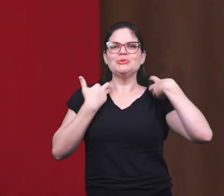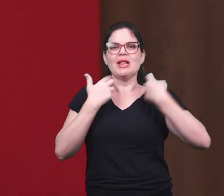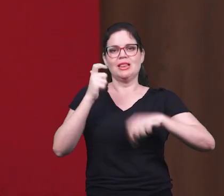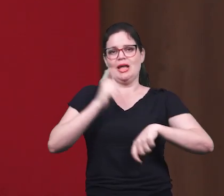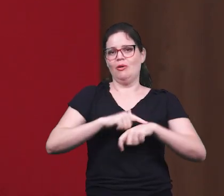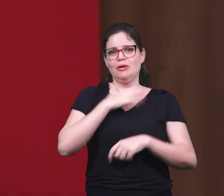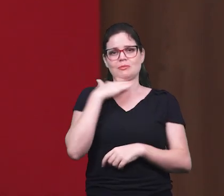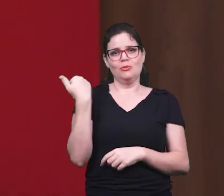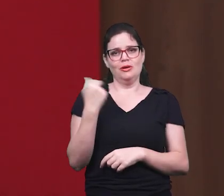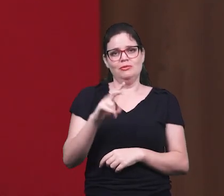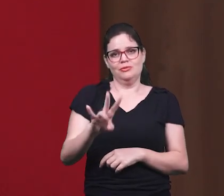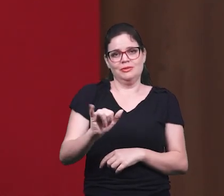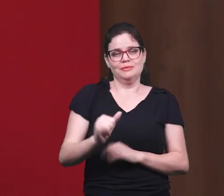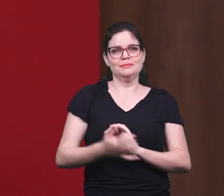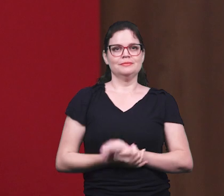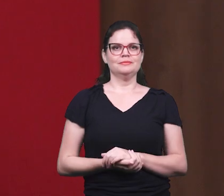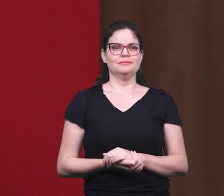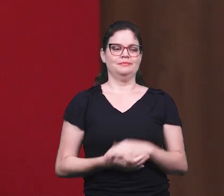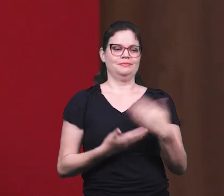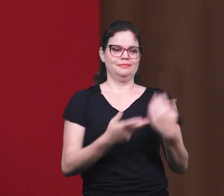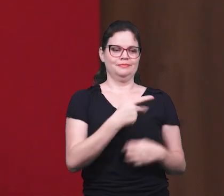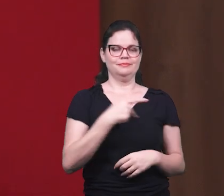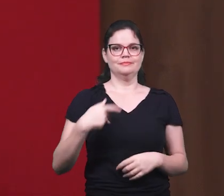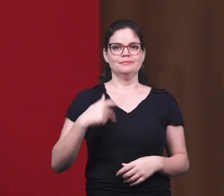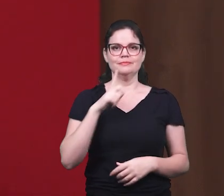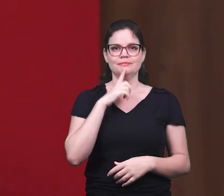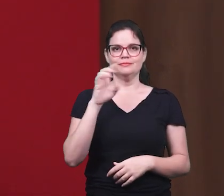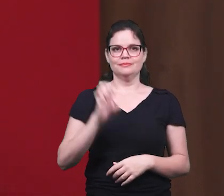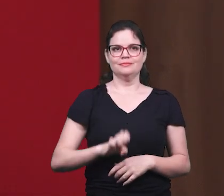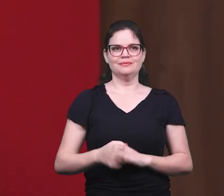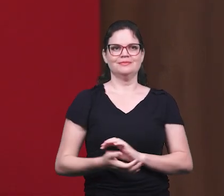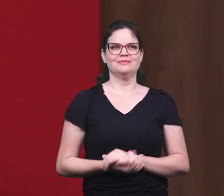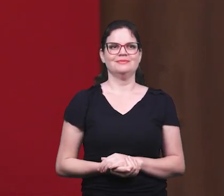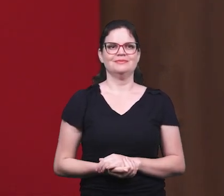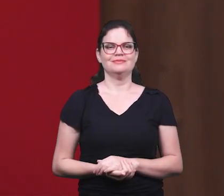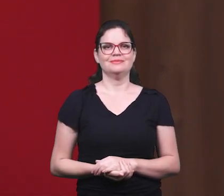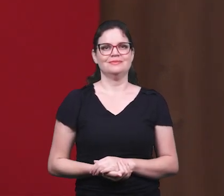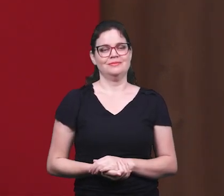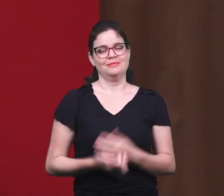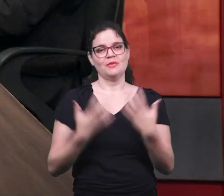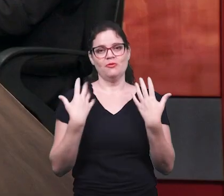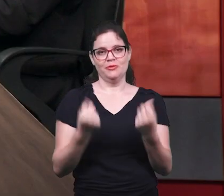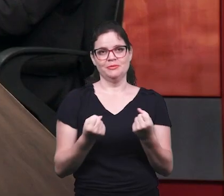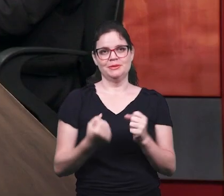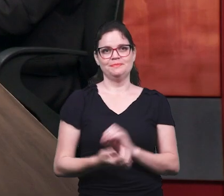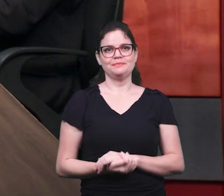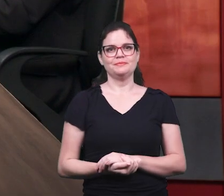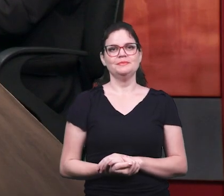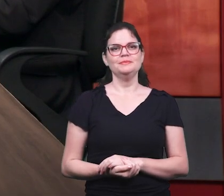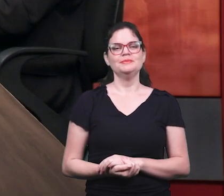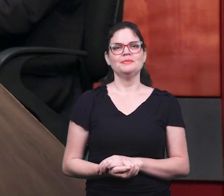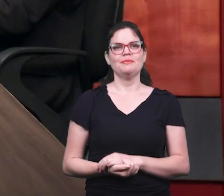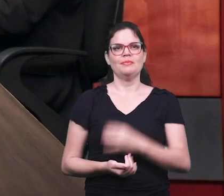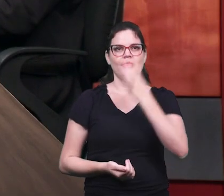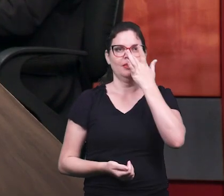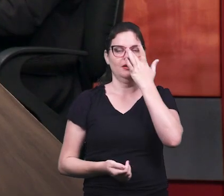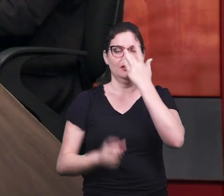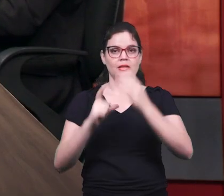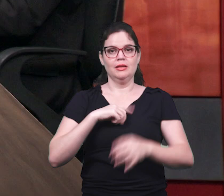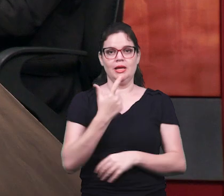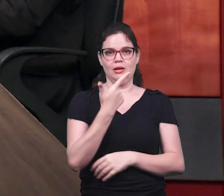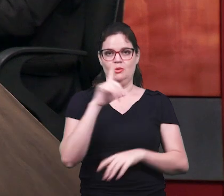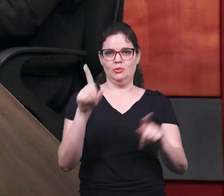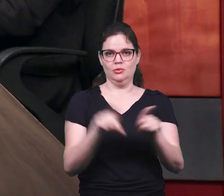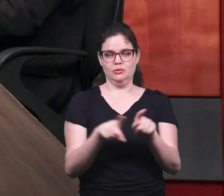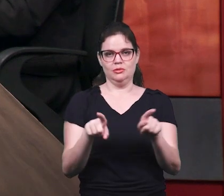servo do Senhor. Pastor Luiz Eugênio, a palavra aí. Assim, vamos lá. Tem outro também,